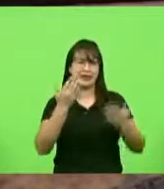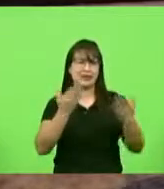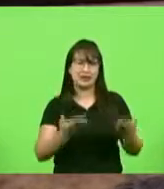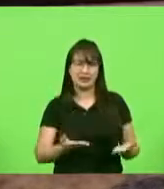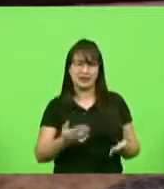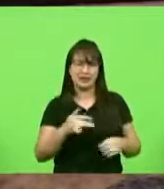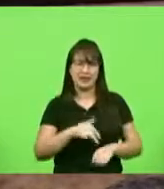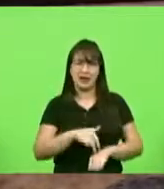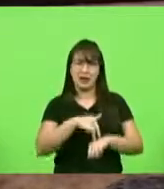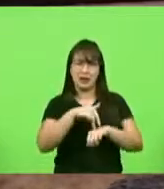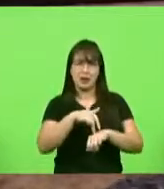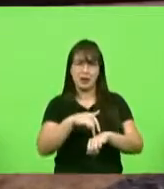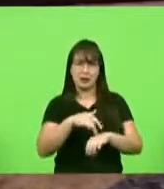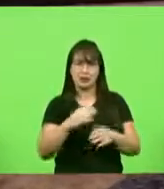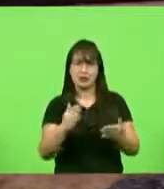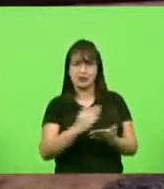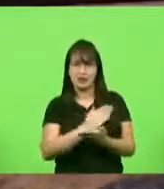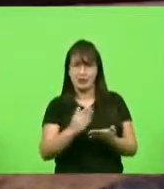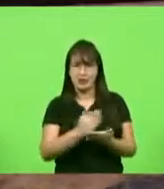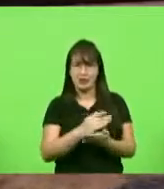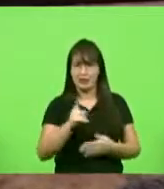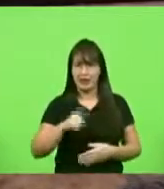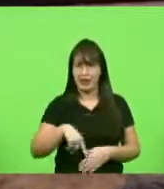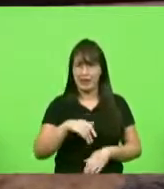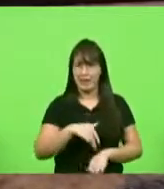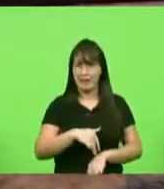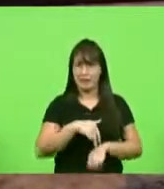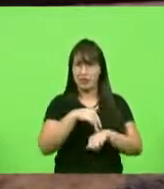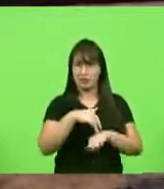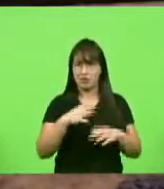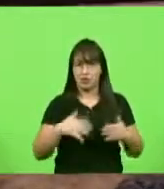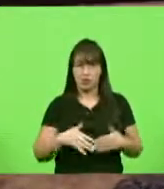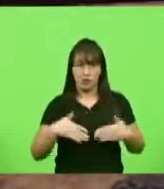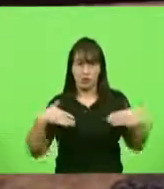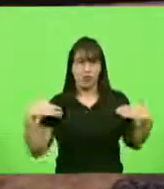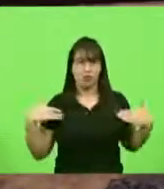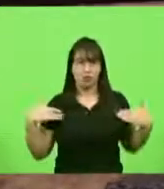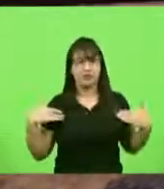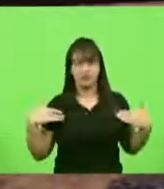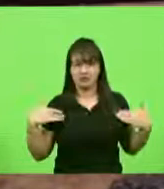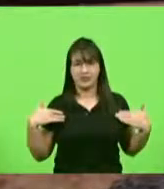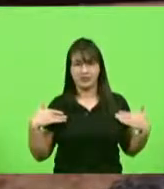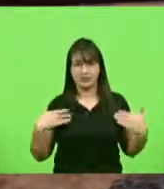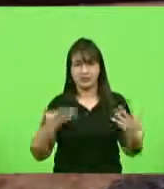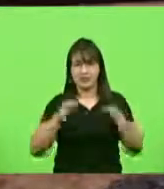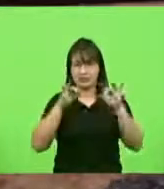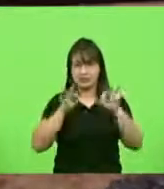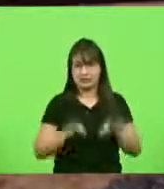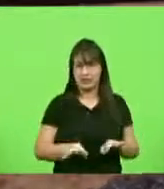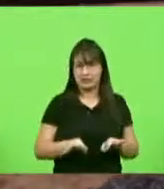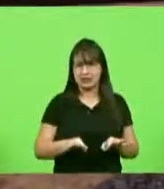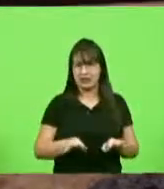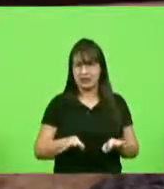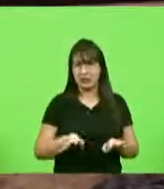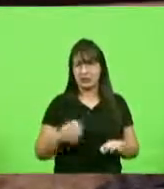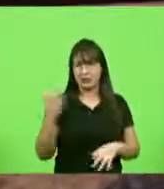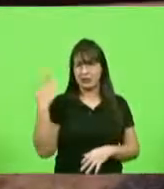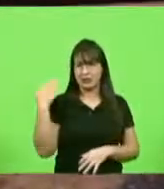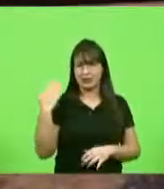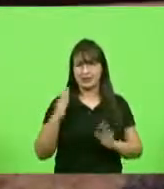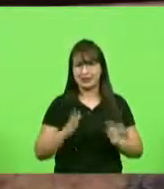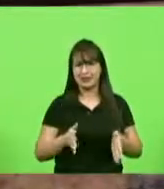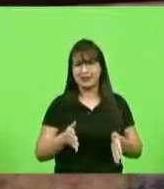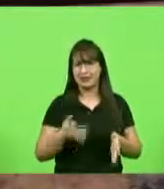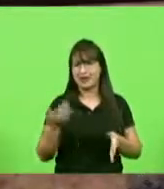moções aqui que parece mais uma moção honrosa para tentar justificar alguma coisa, já que estão tudo saindo